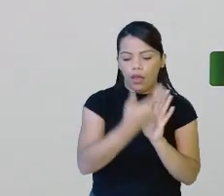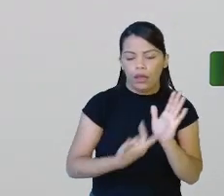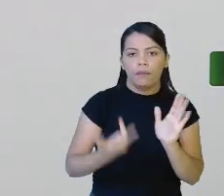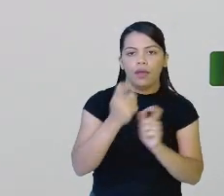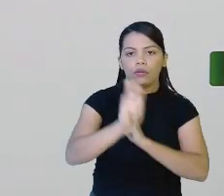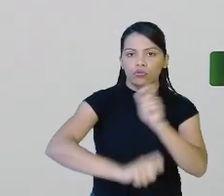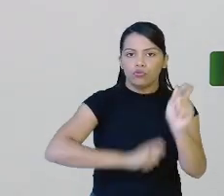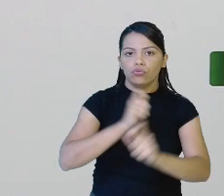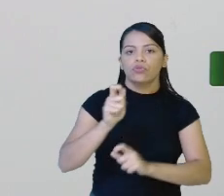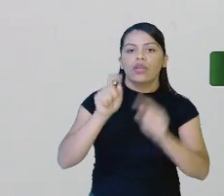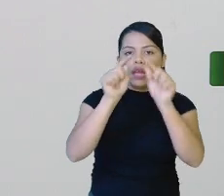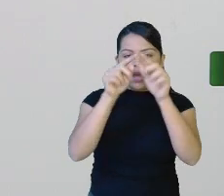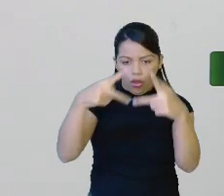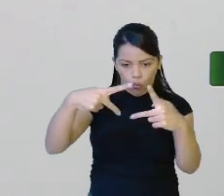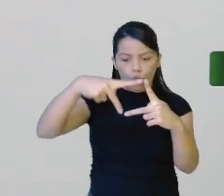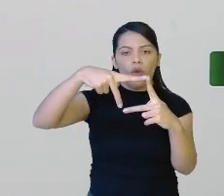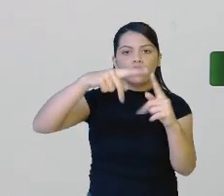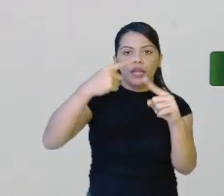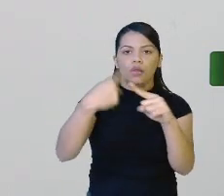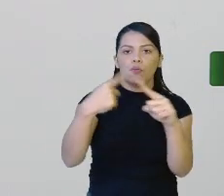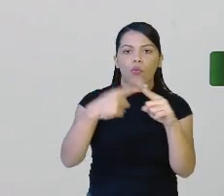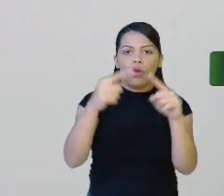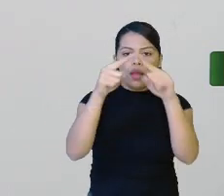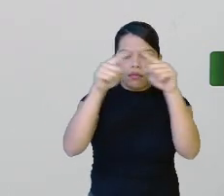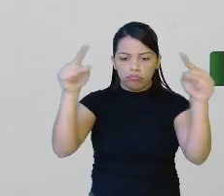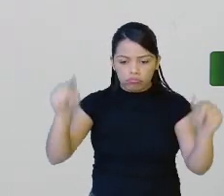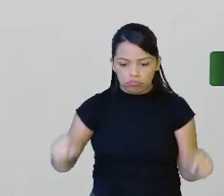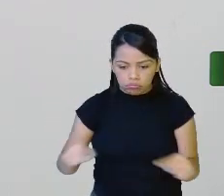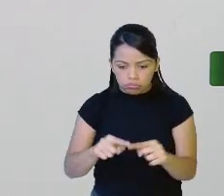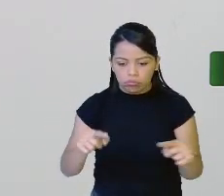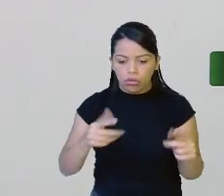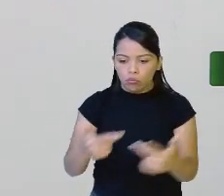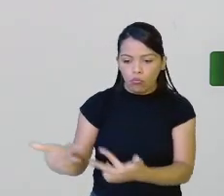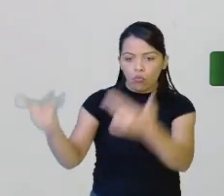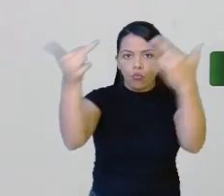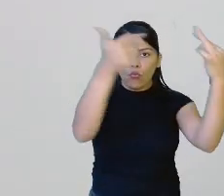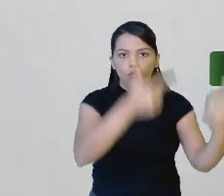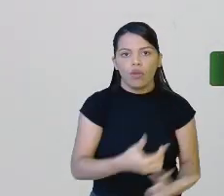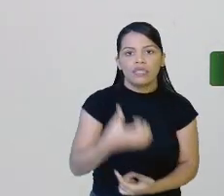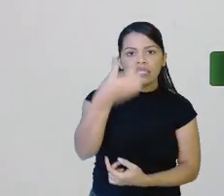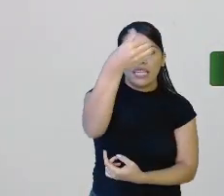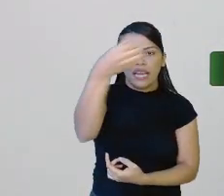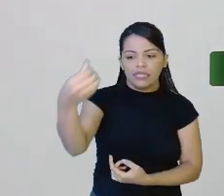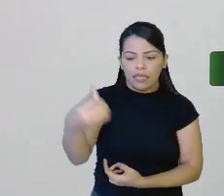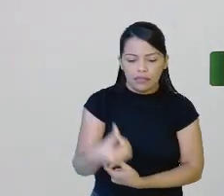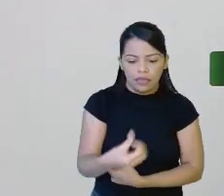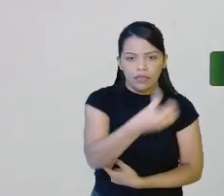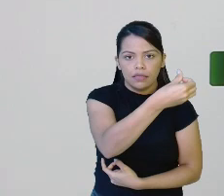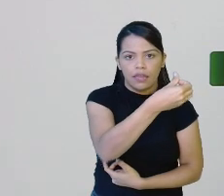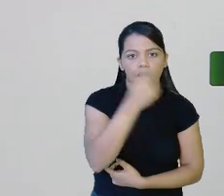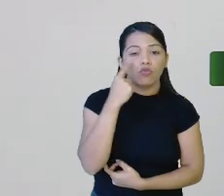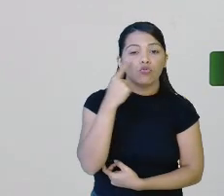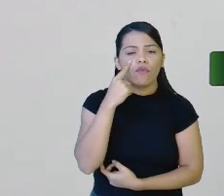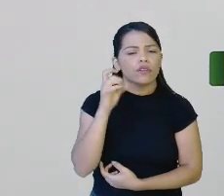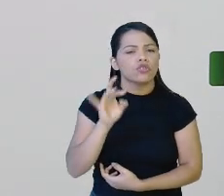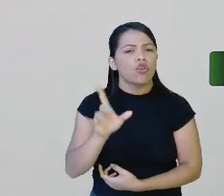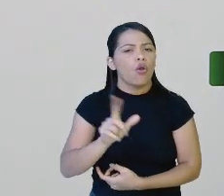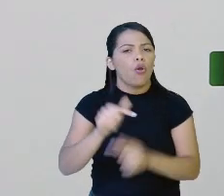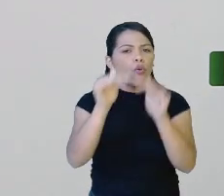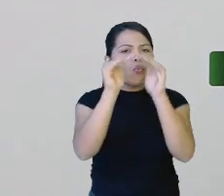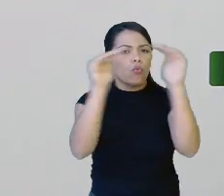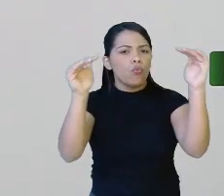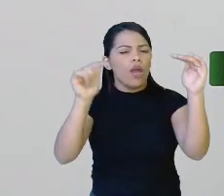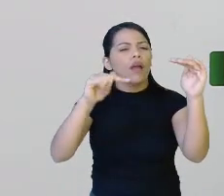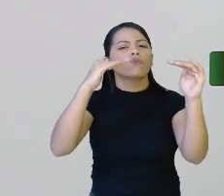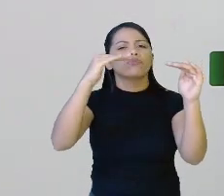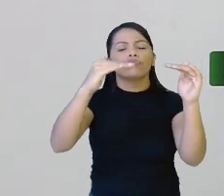porque todos os lados dela possuem 6 centímetros. Professora, mas eu só estou vendo um lado. Você só está vendo um